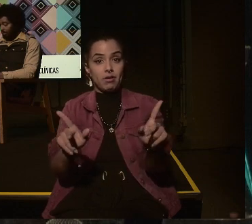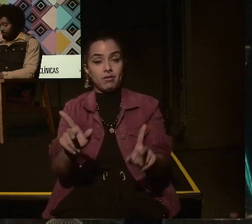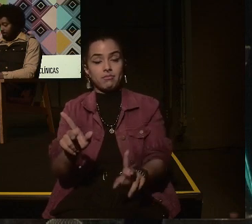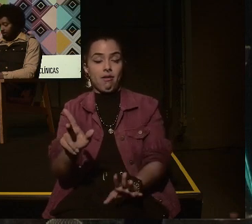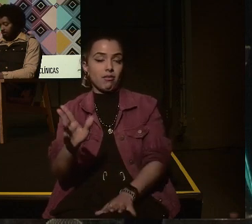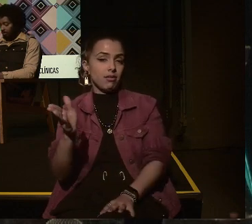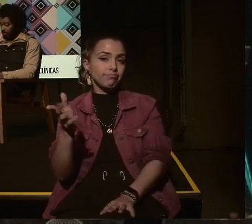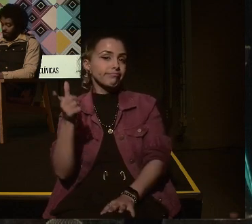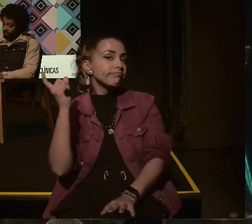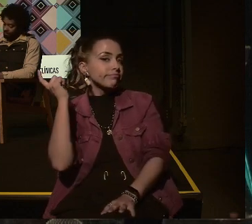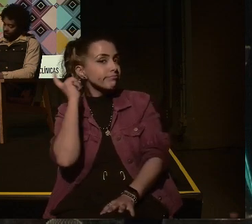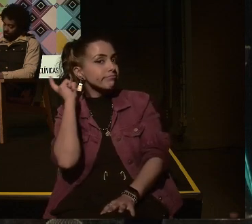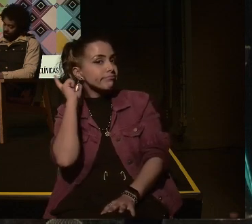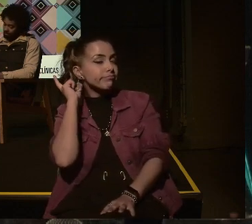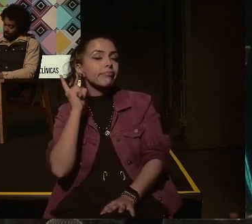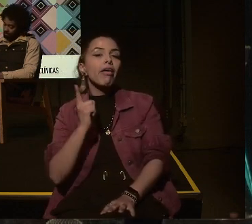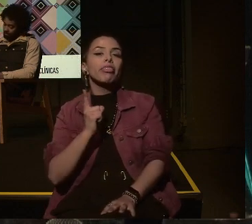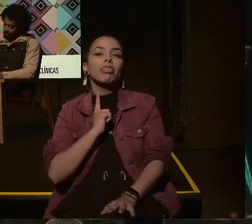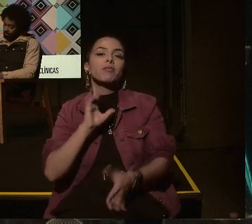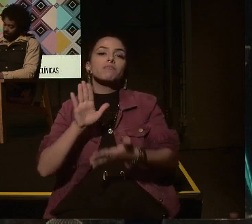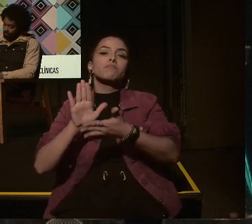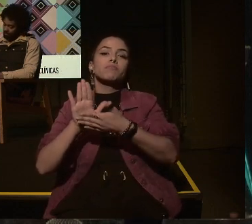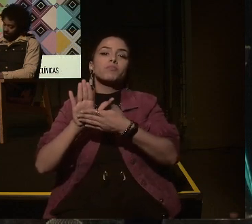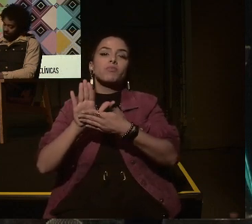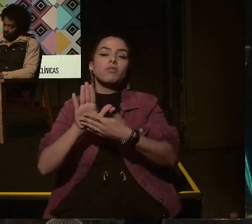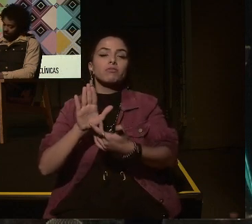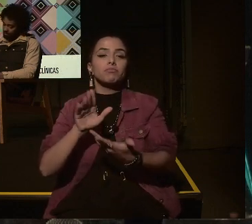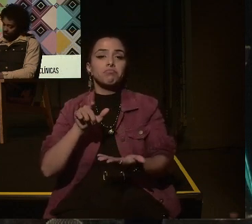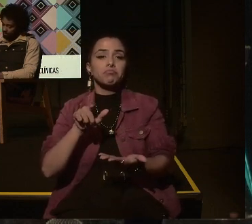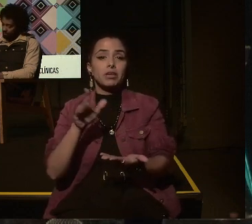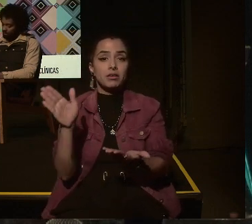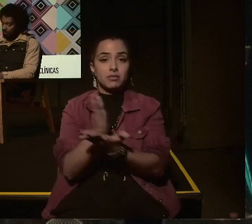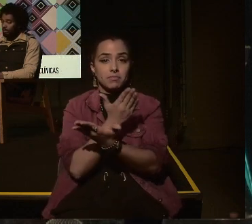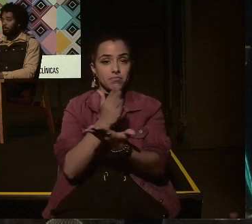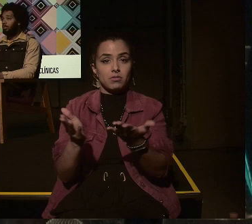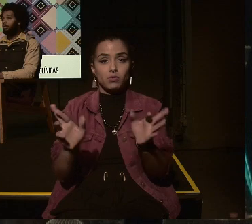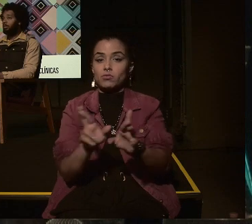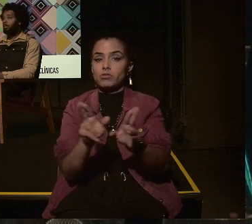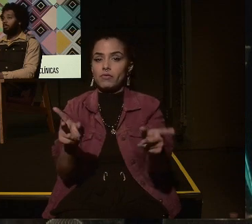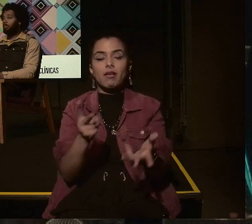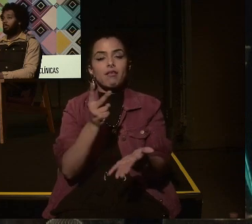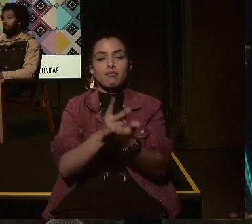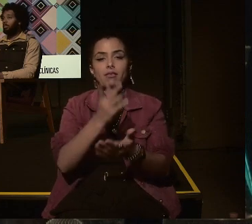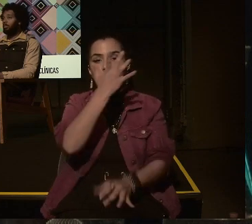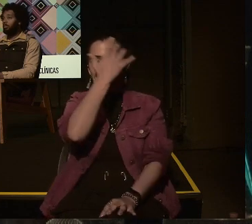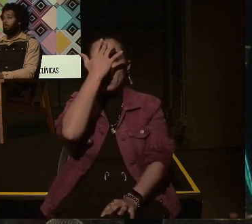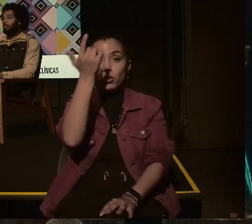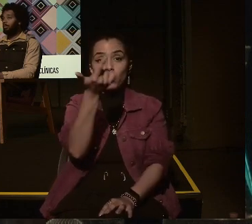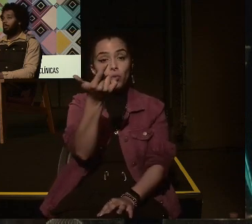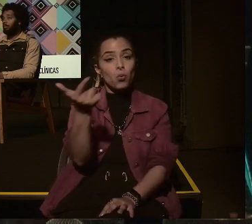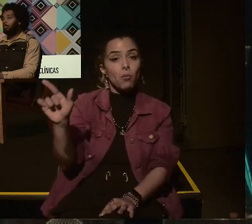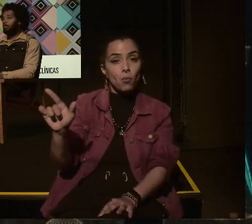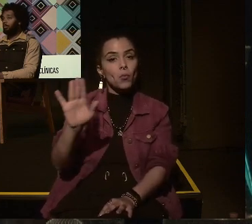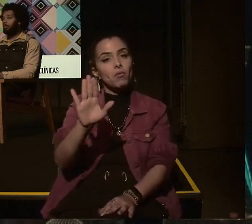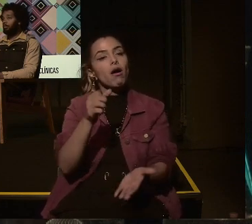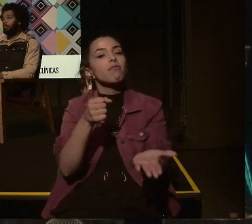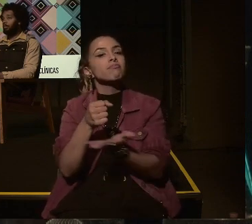normalidade, ou numa ideia de hierarquia, onde esse diferente é sempre o outro. É sempre o outro a